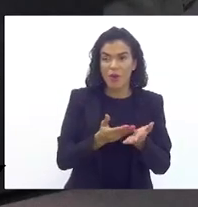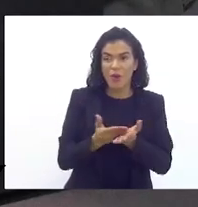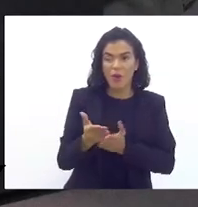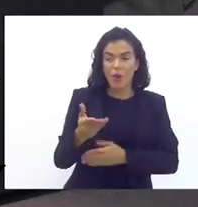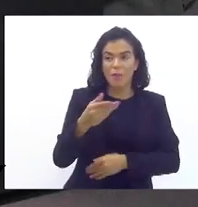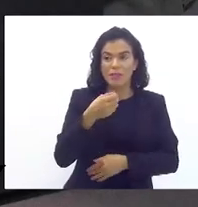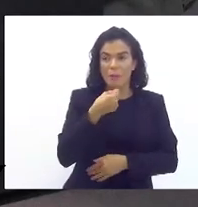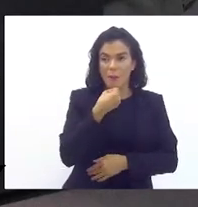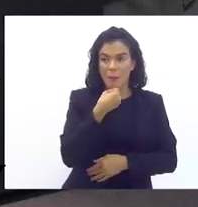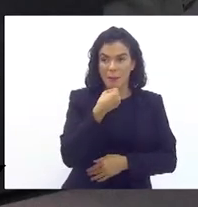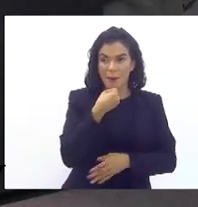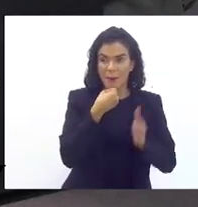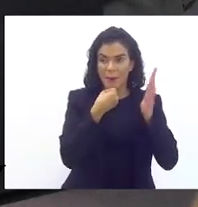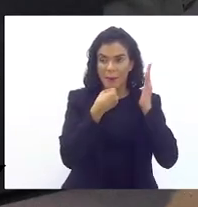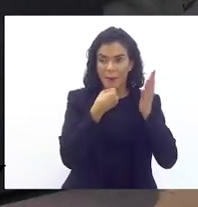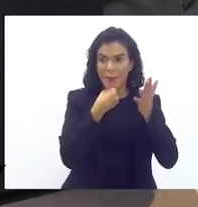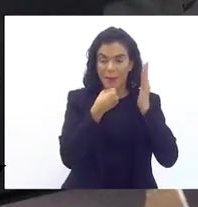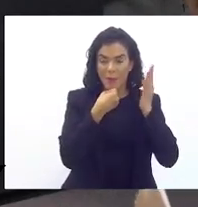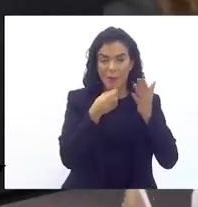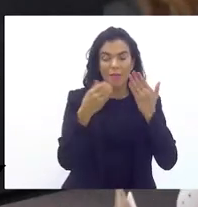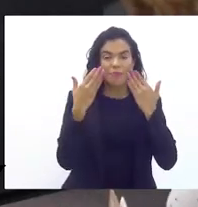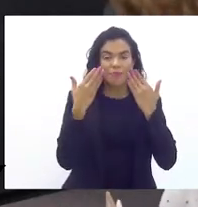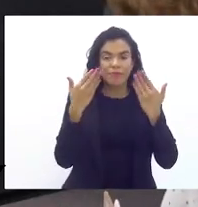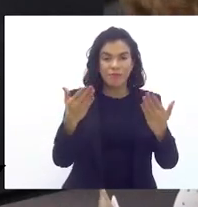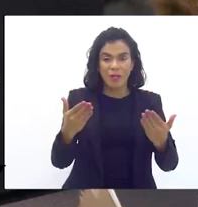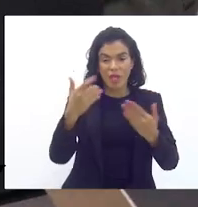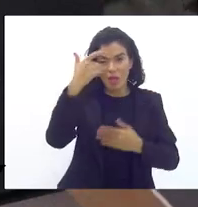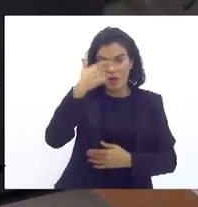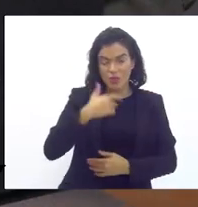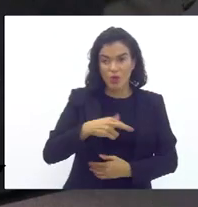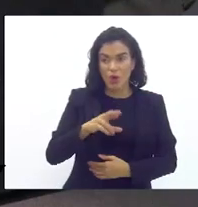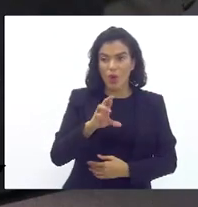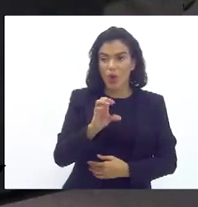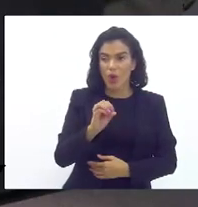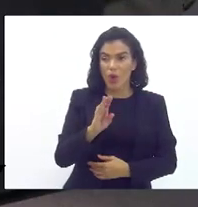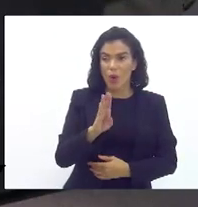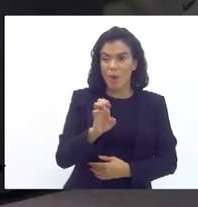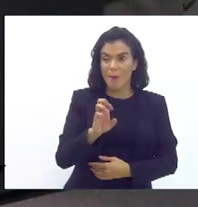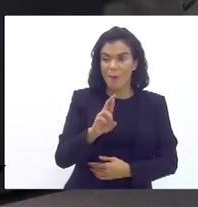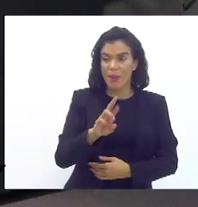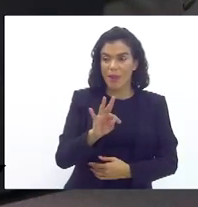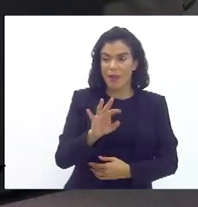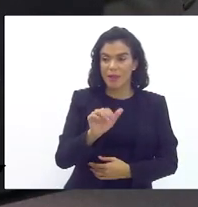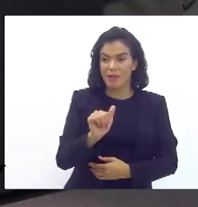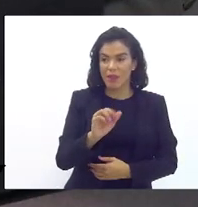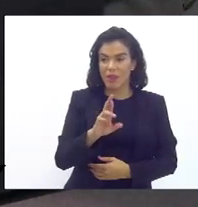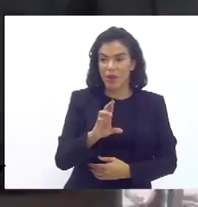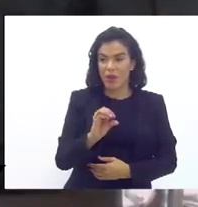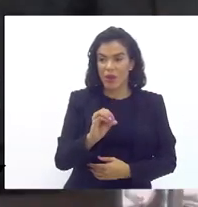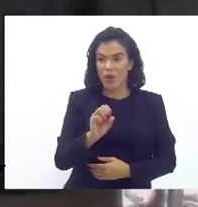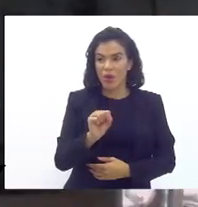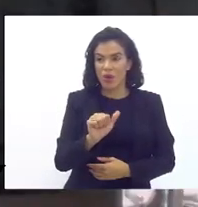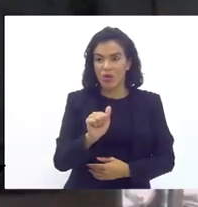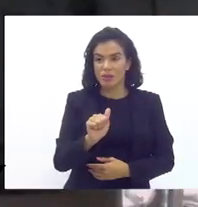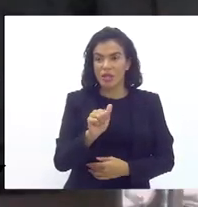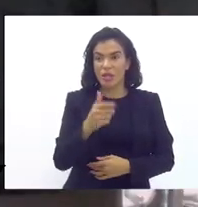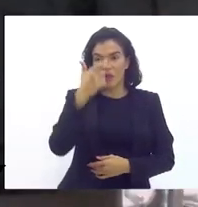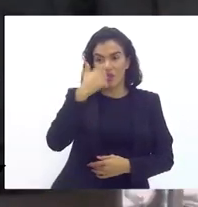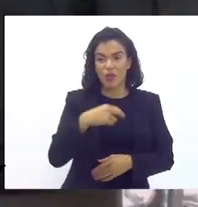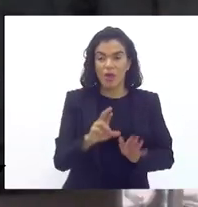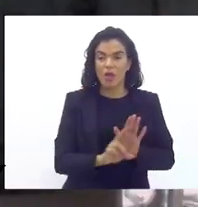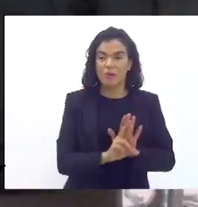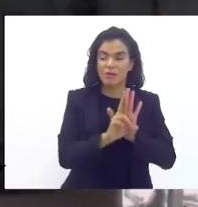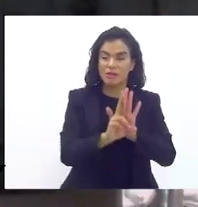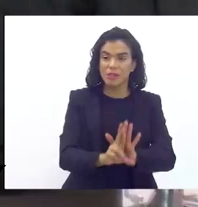né me apresentando eu sou Roberta Rosa Ribeiro eu falo pela coordenadora de direitos humanos